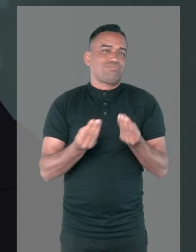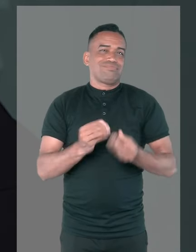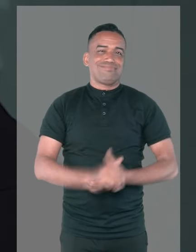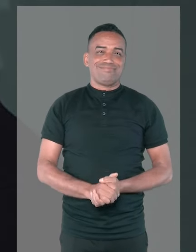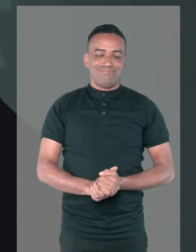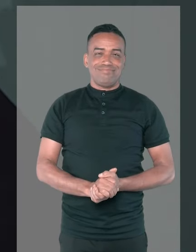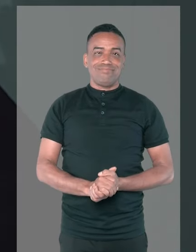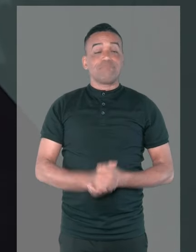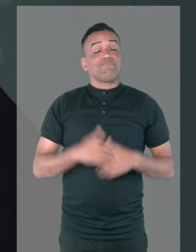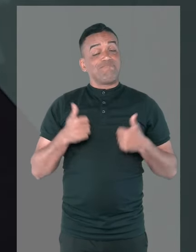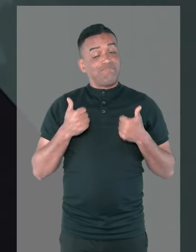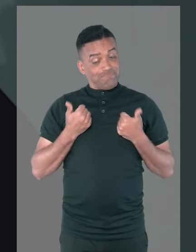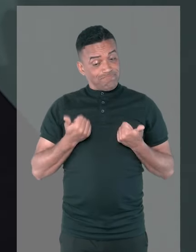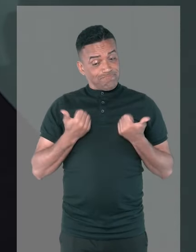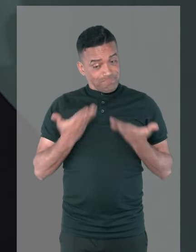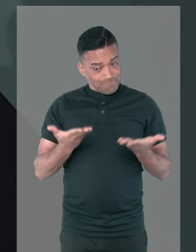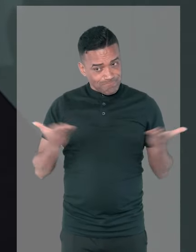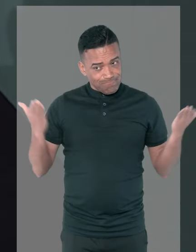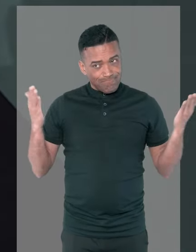Bem,